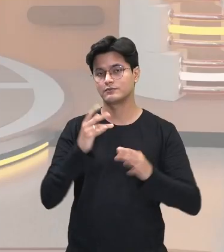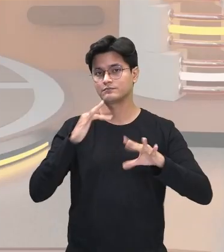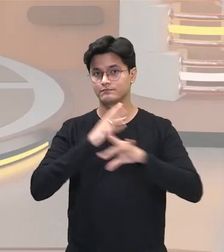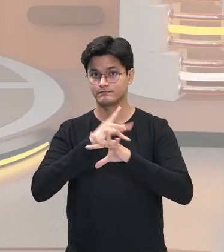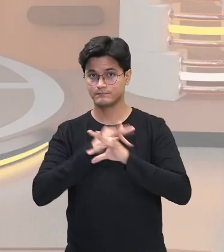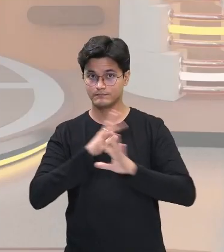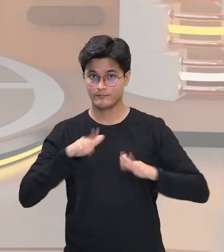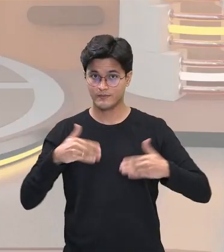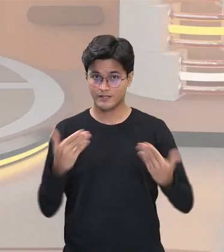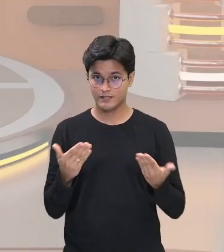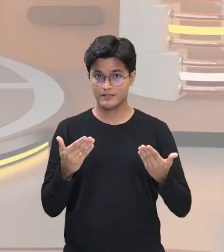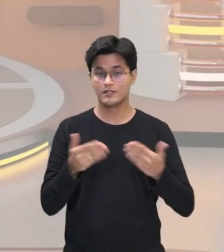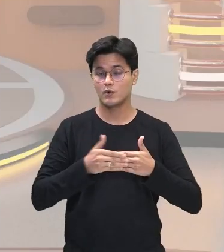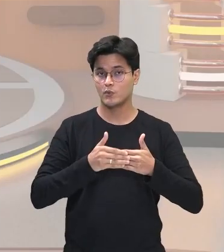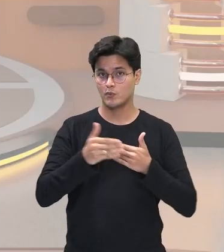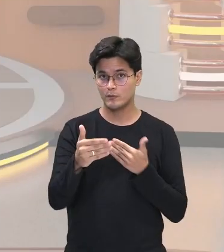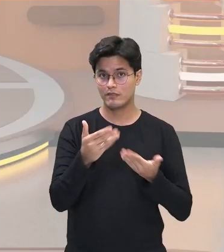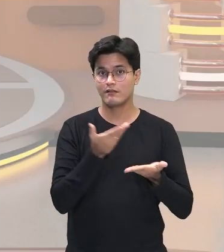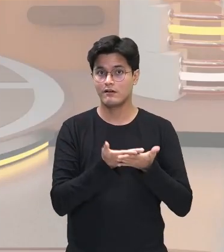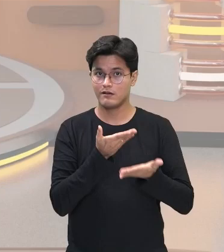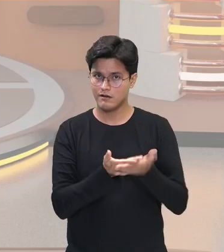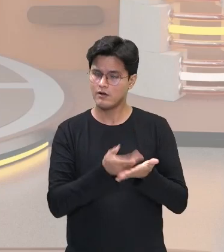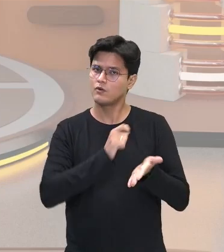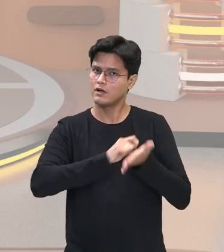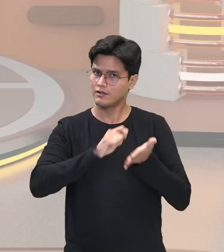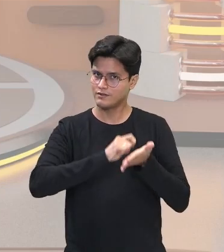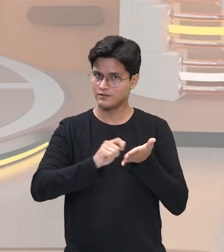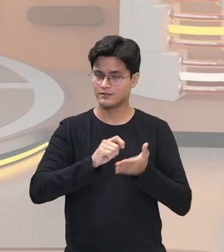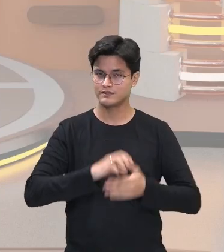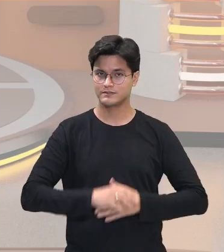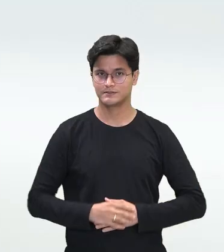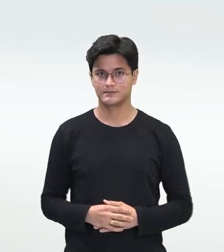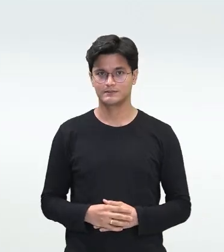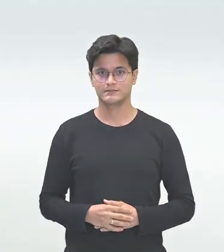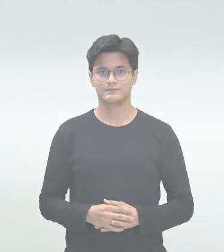seguiremos para a nossa aula, façam as anotações de vocês.